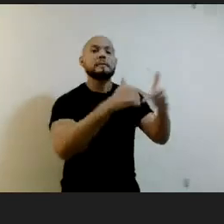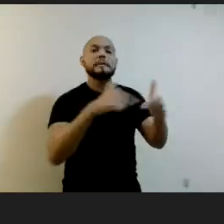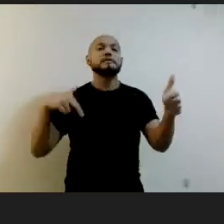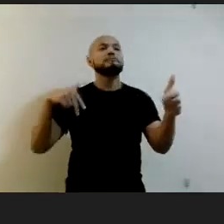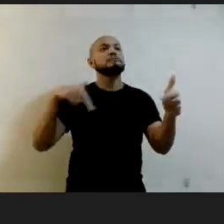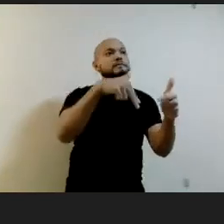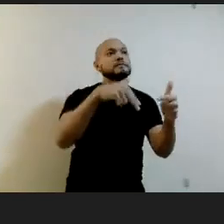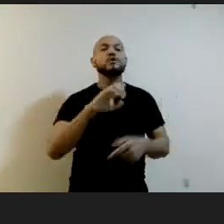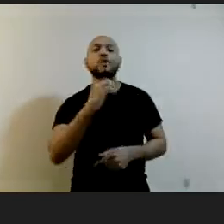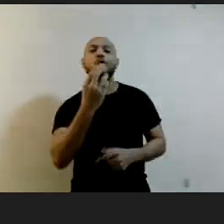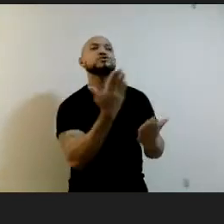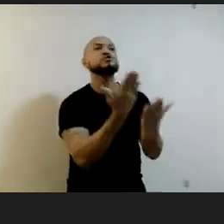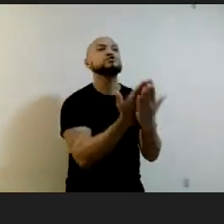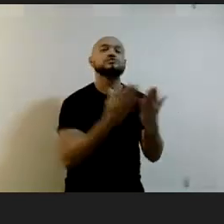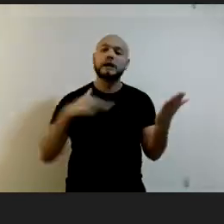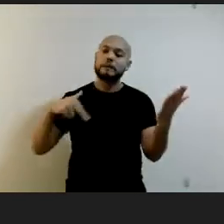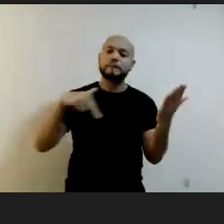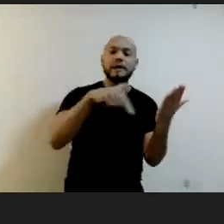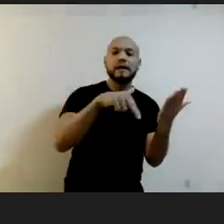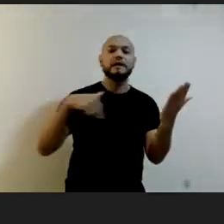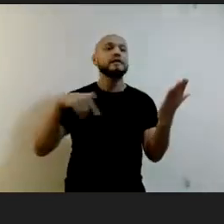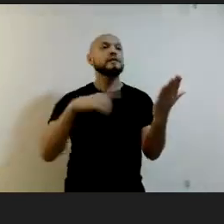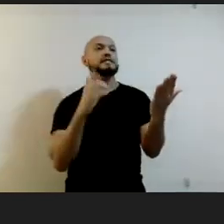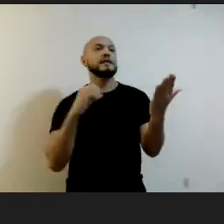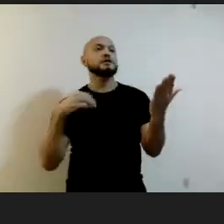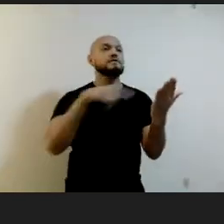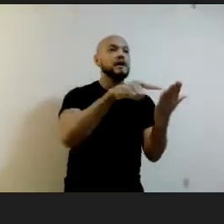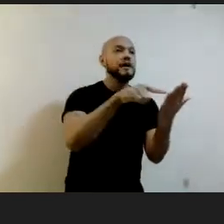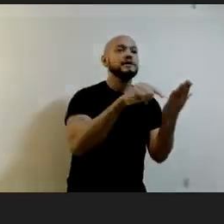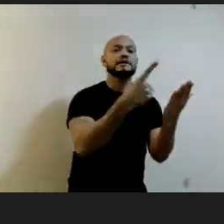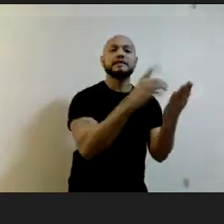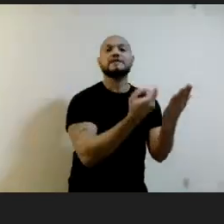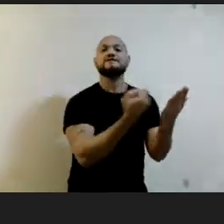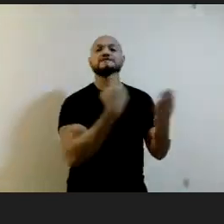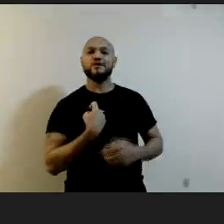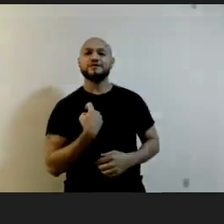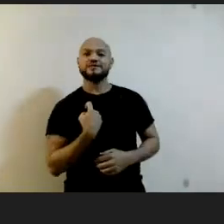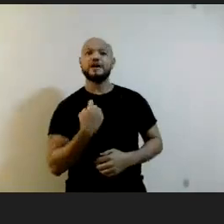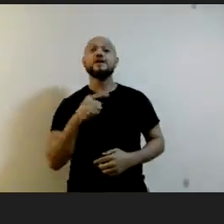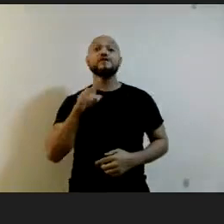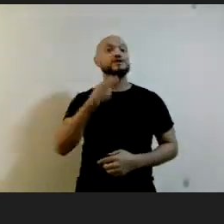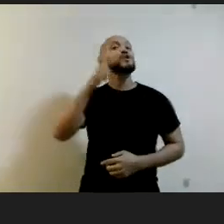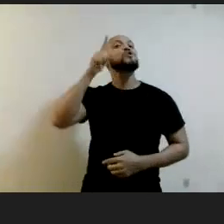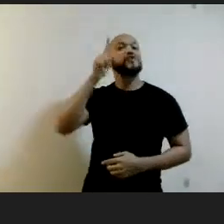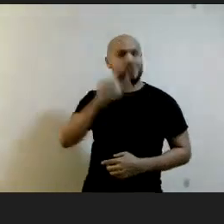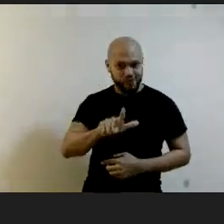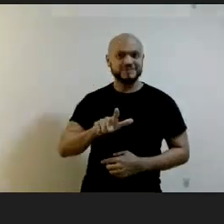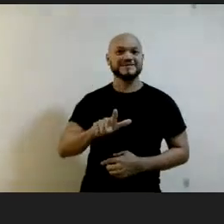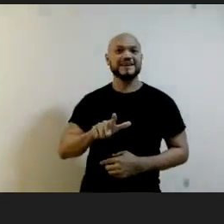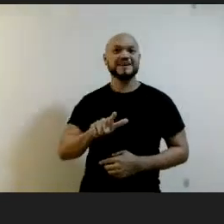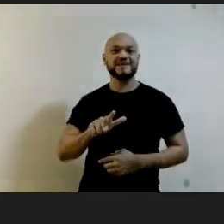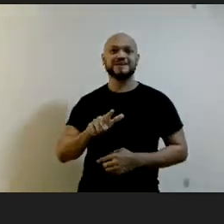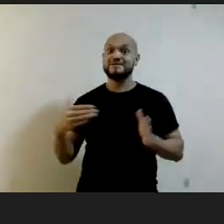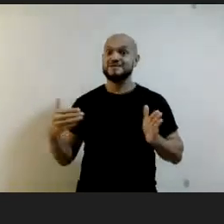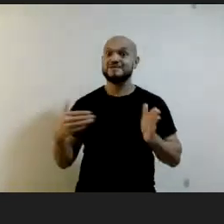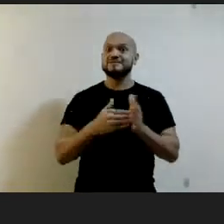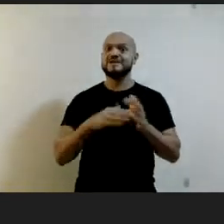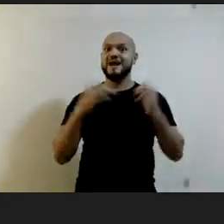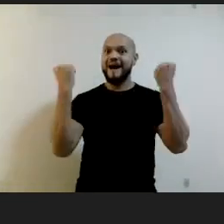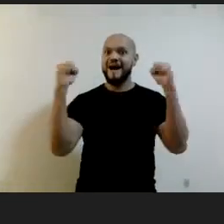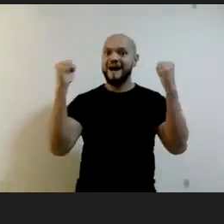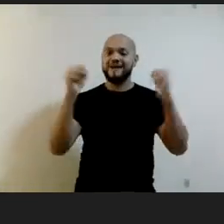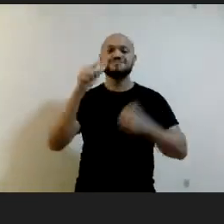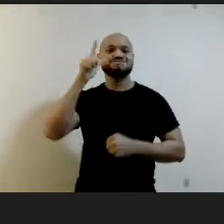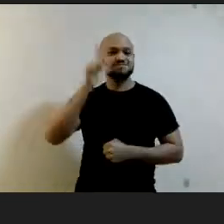minutos para ir, 10 minutos para voltar, você vai atingir a meta internacional de atividade física e vai sair